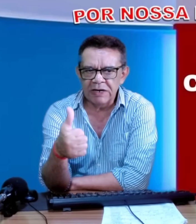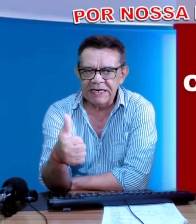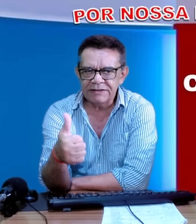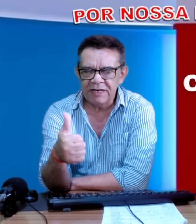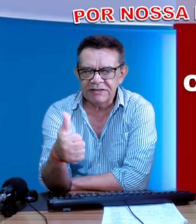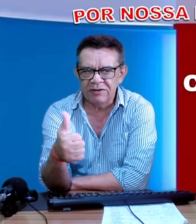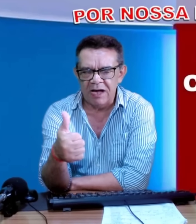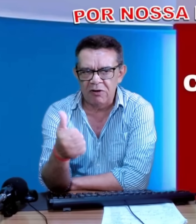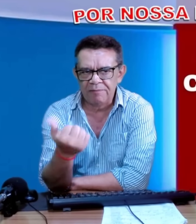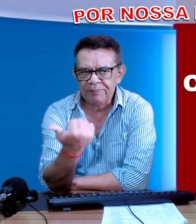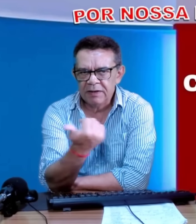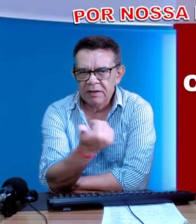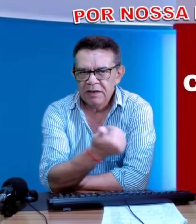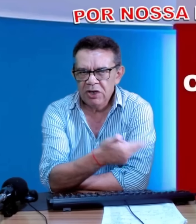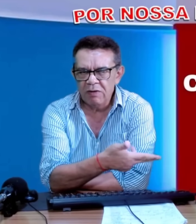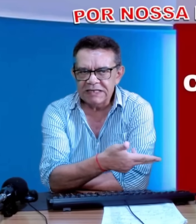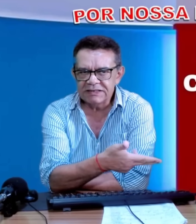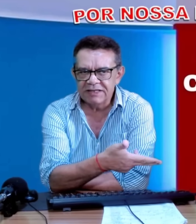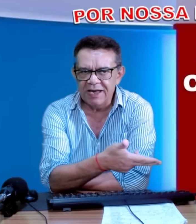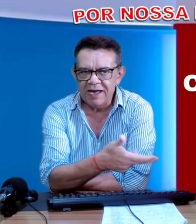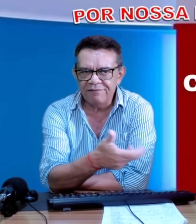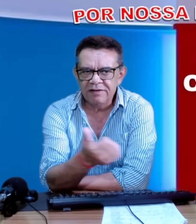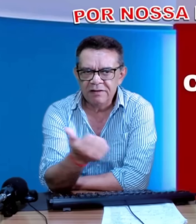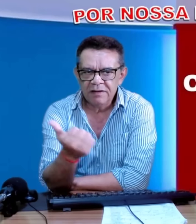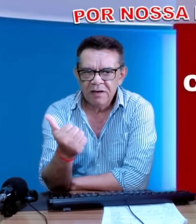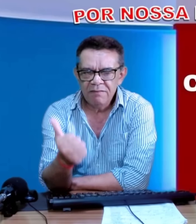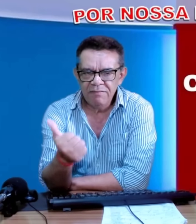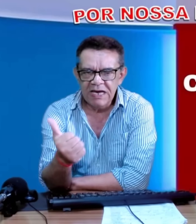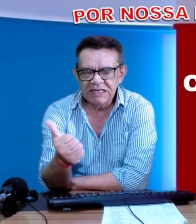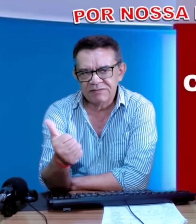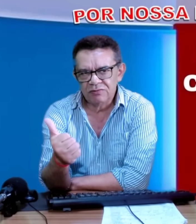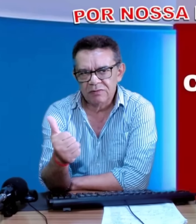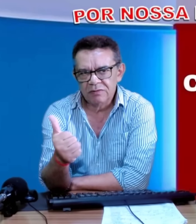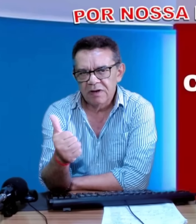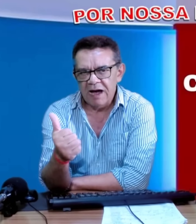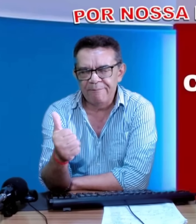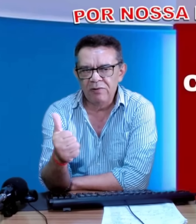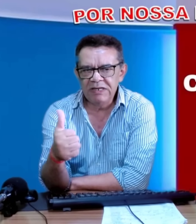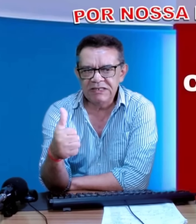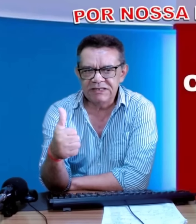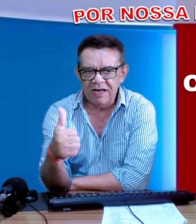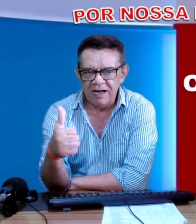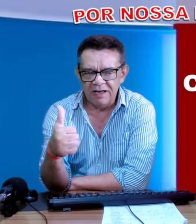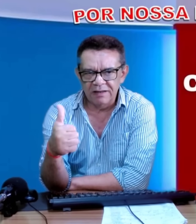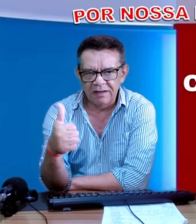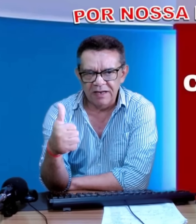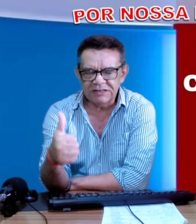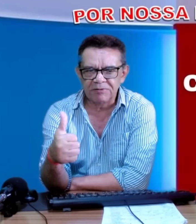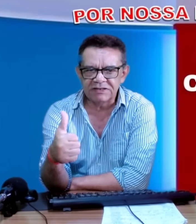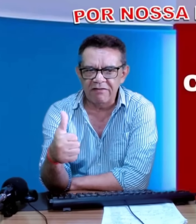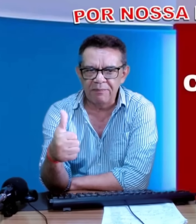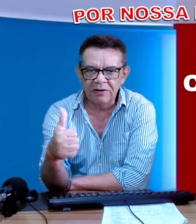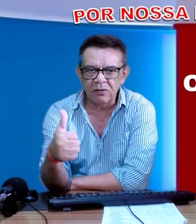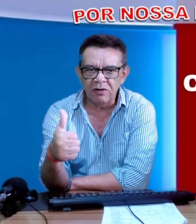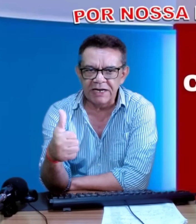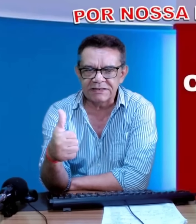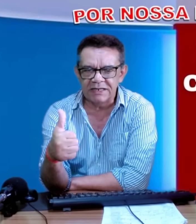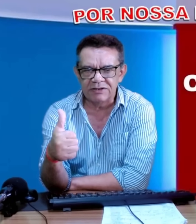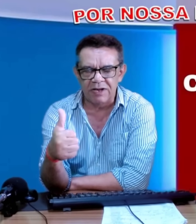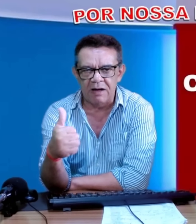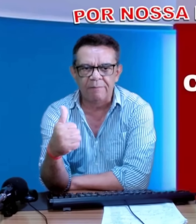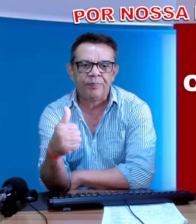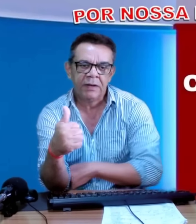invadido o Congresso Nacional e o STF. Mesmo a polícia responsável pelo